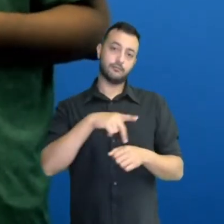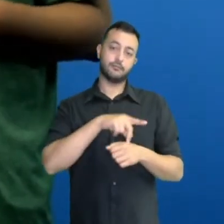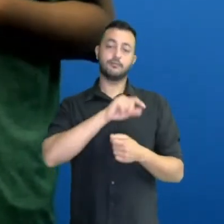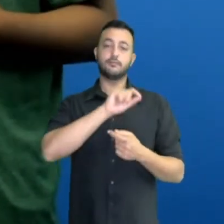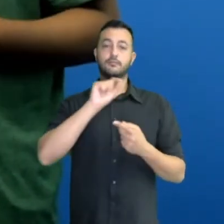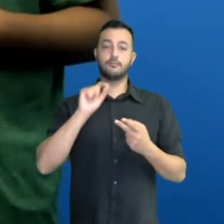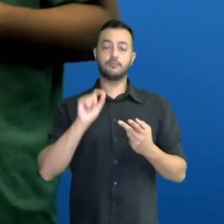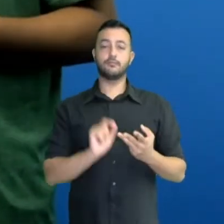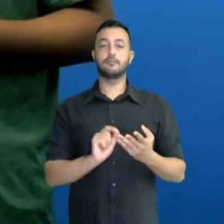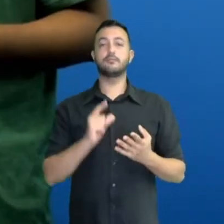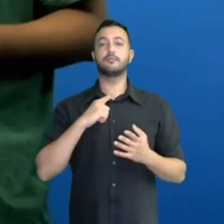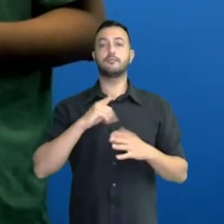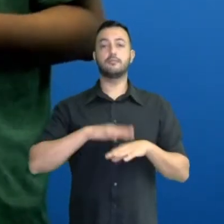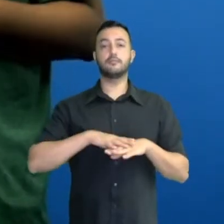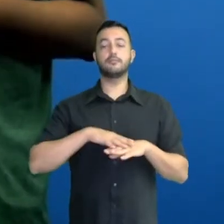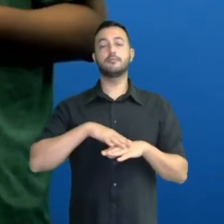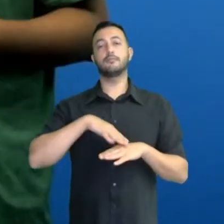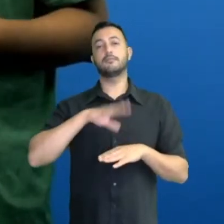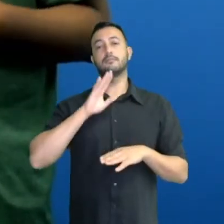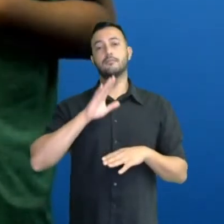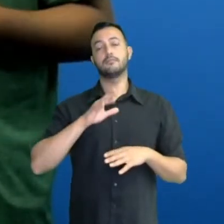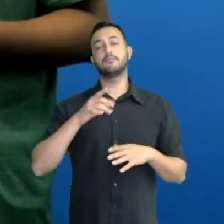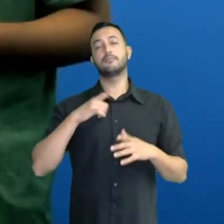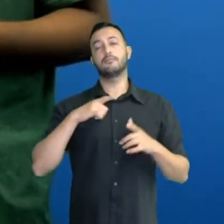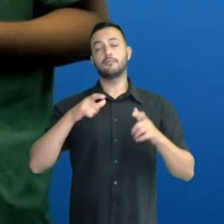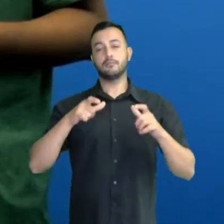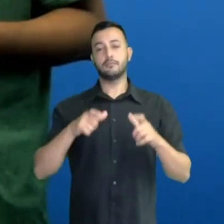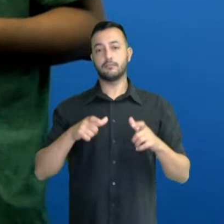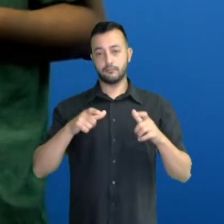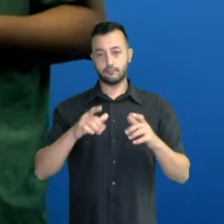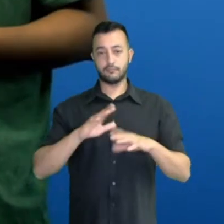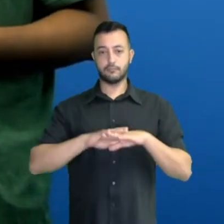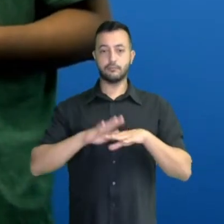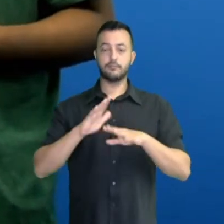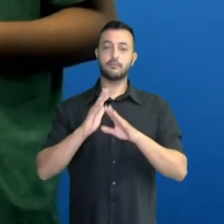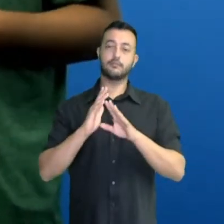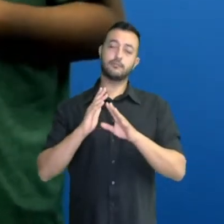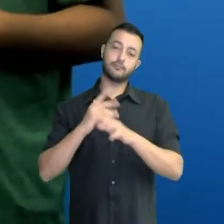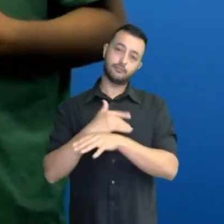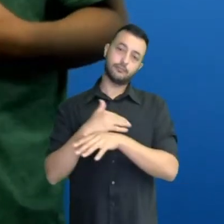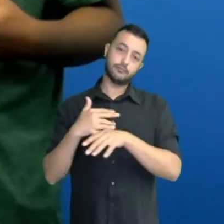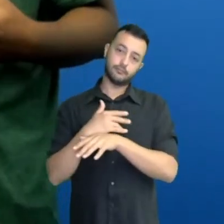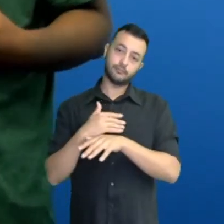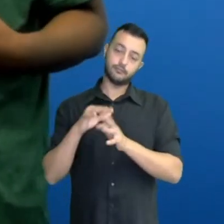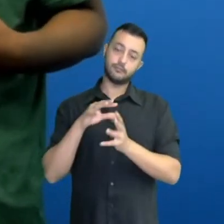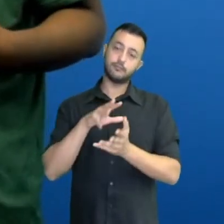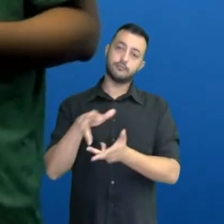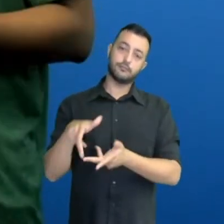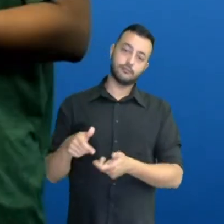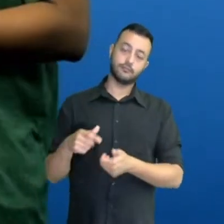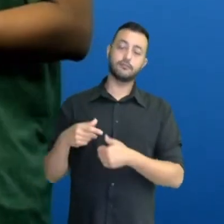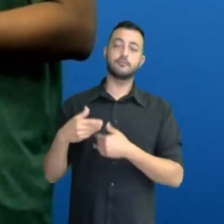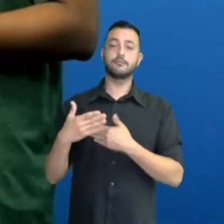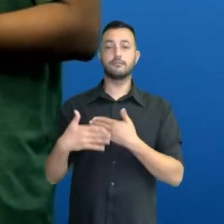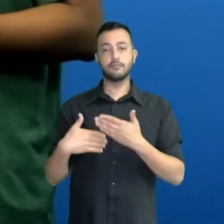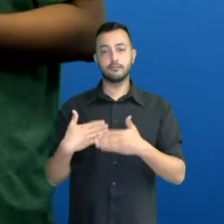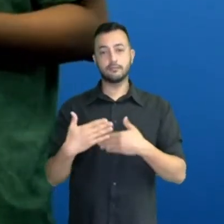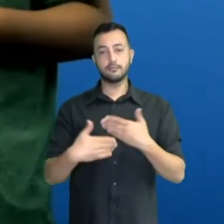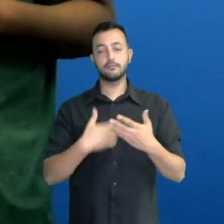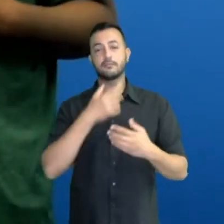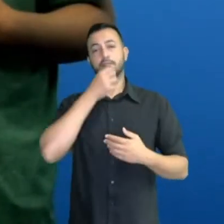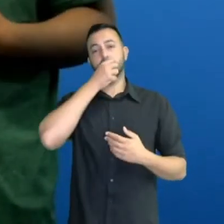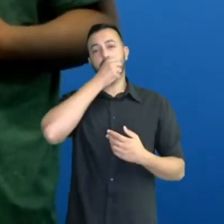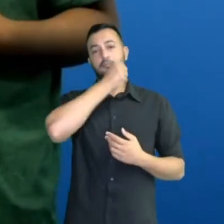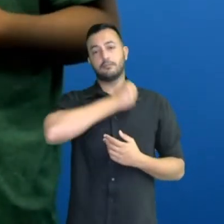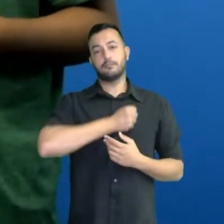eles são muito maiores e são a região mais urbanizada do mundo. Então foi um processo que aconteceu muito